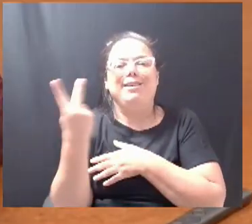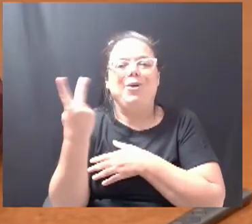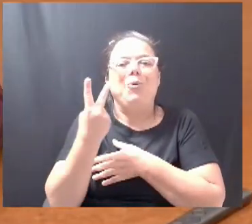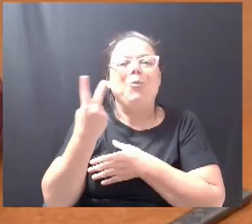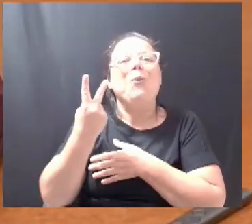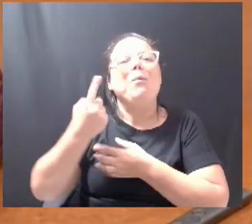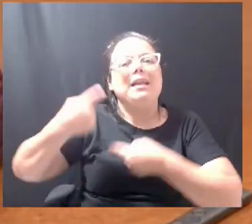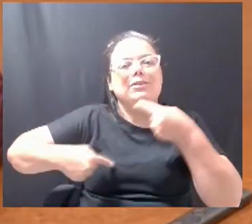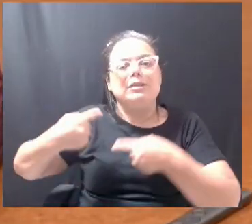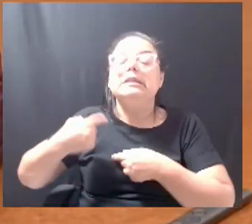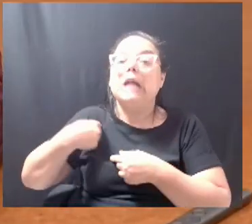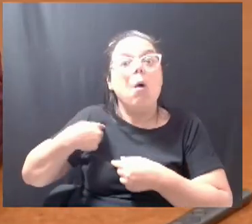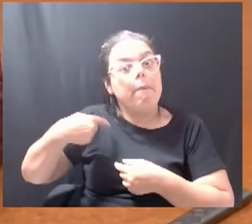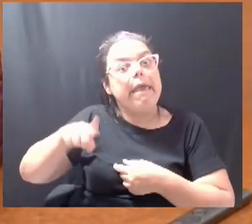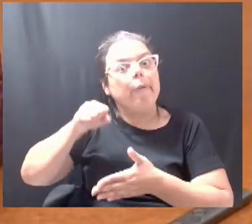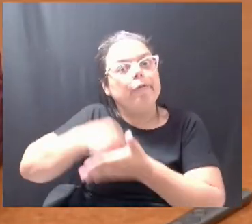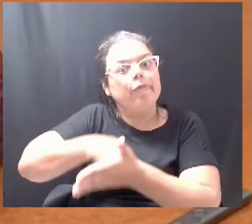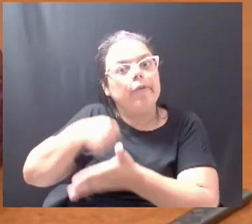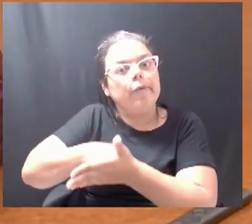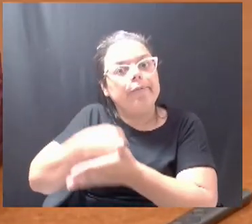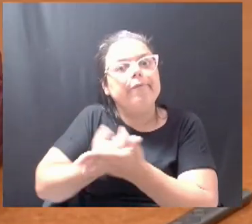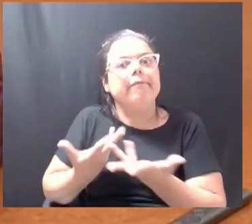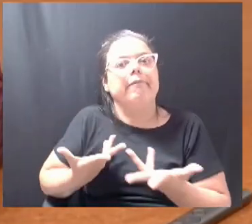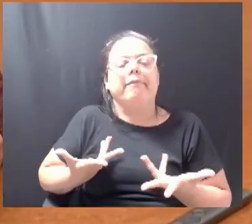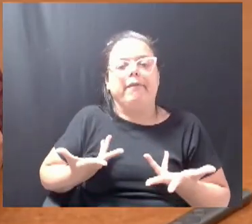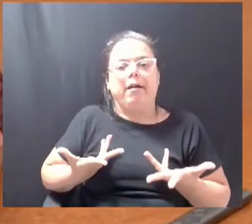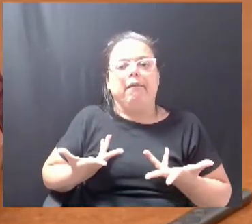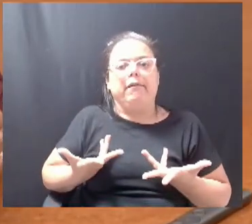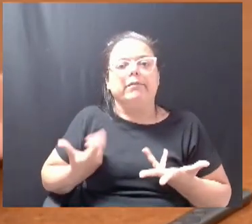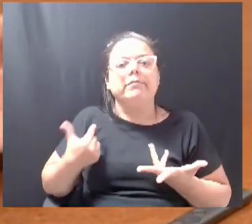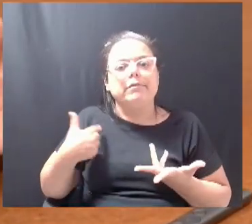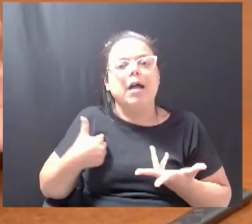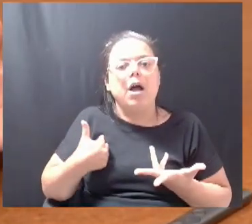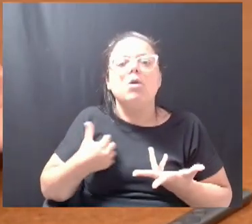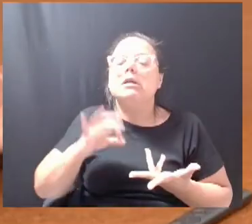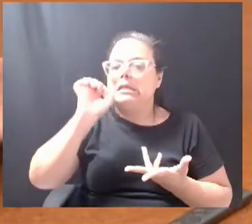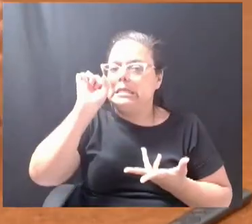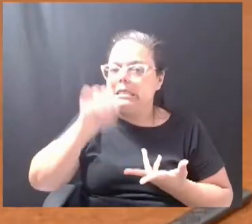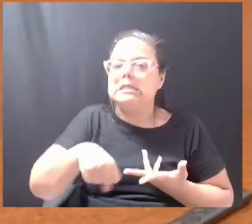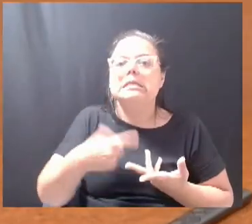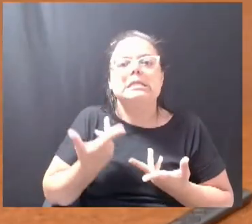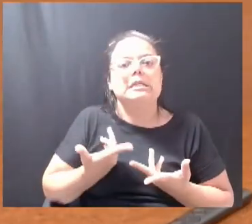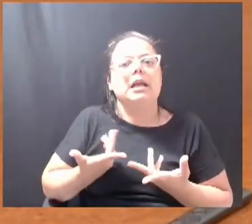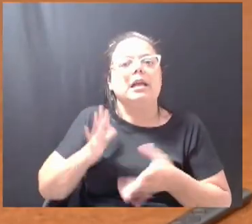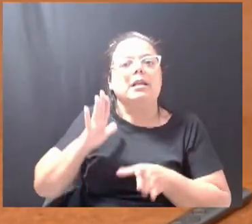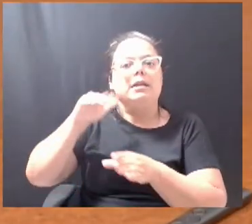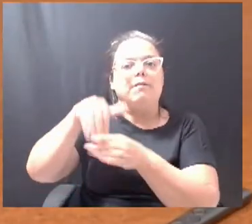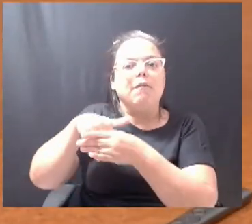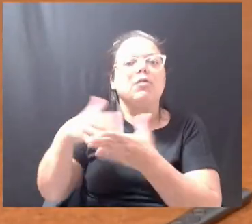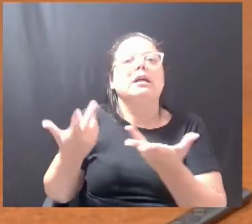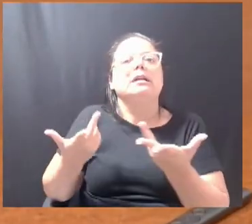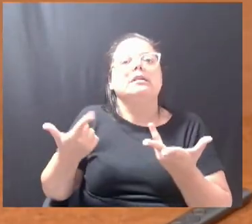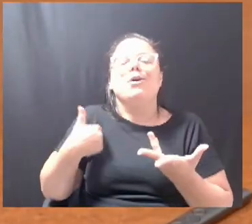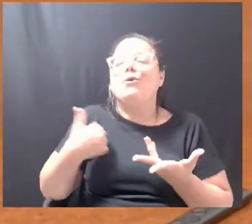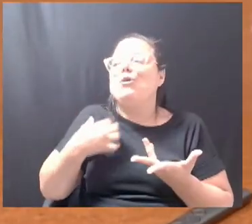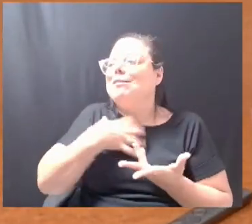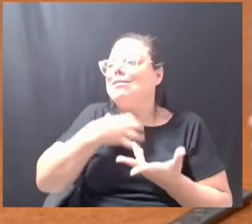realmente, né? Aí, por conta disso, inclusive, votou. E eu fiquei super feliz, né? Por não ter